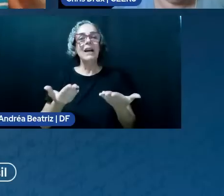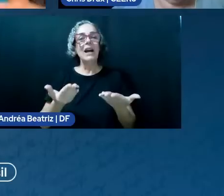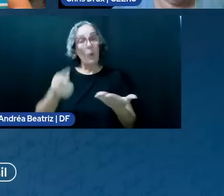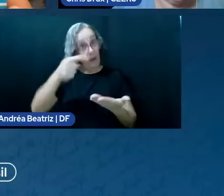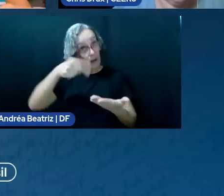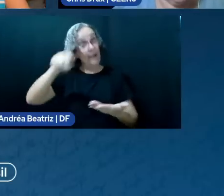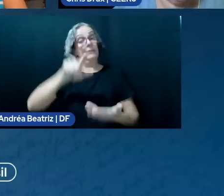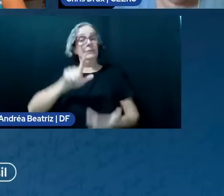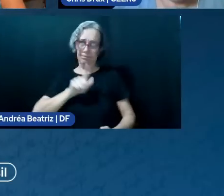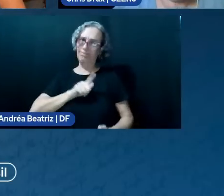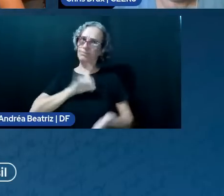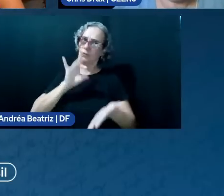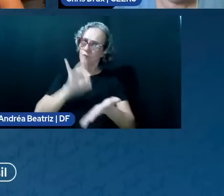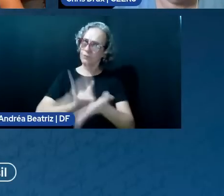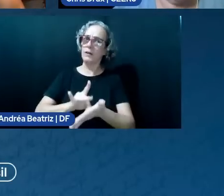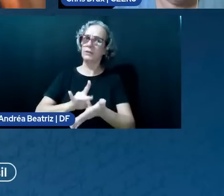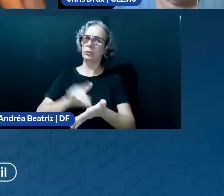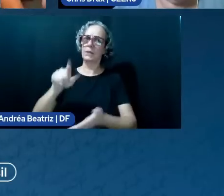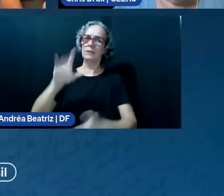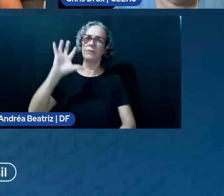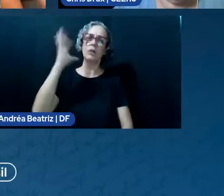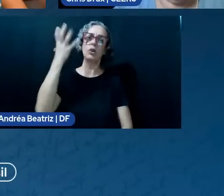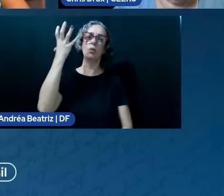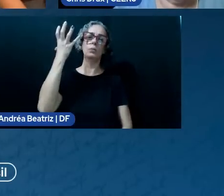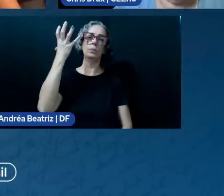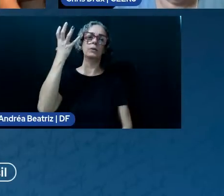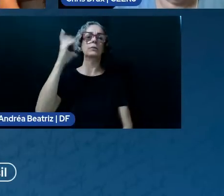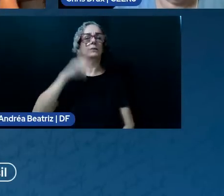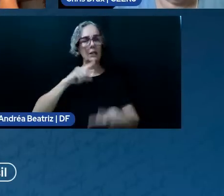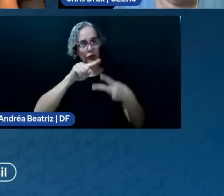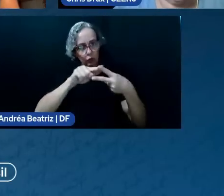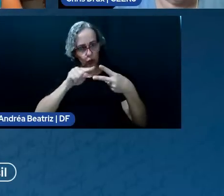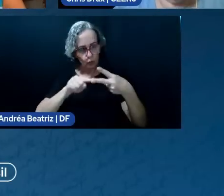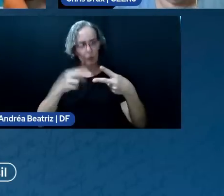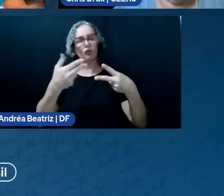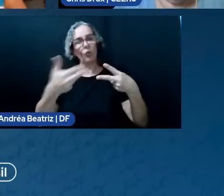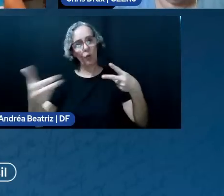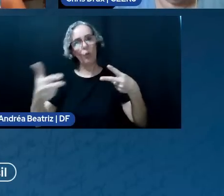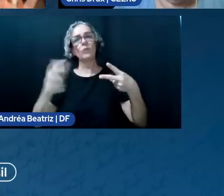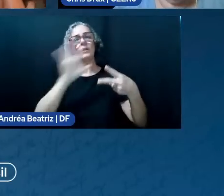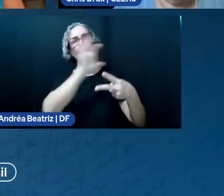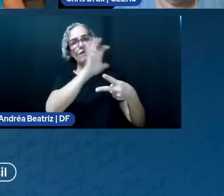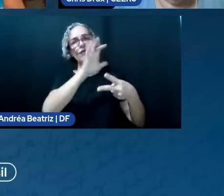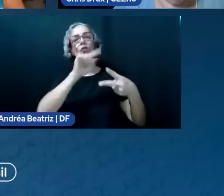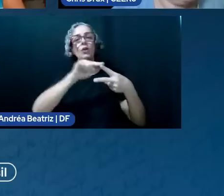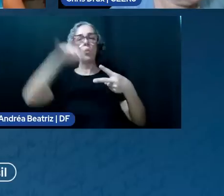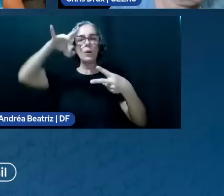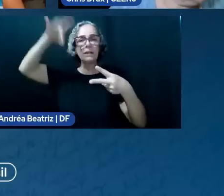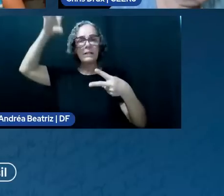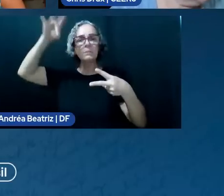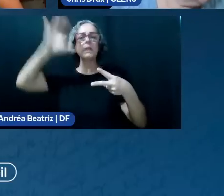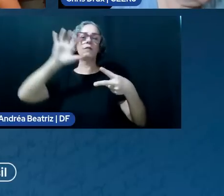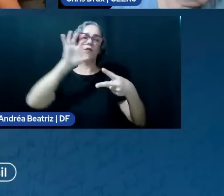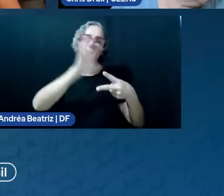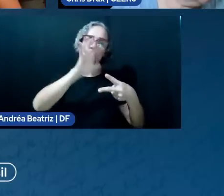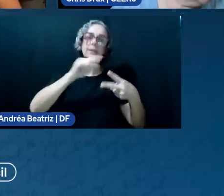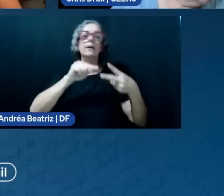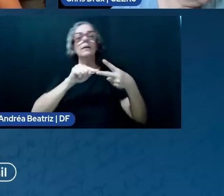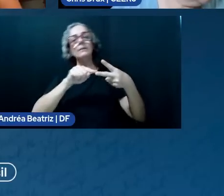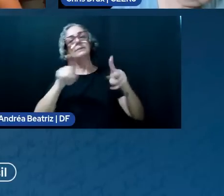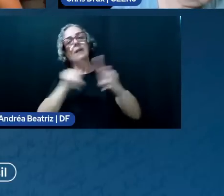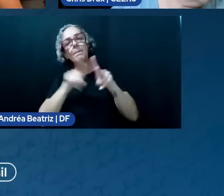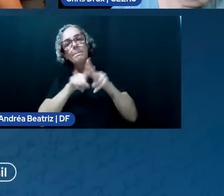dois fatores os geram. Que é exatamente a intervenção dos espíritos e o magnetismo. Mas